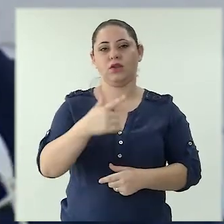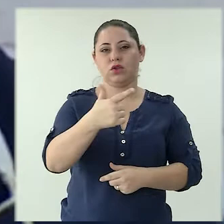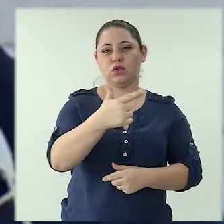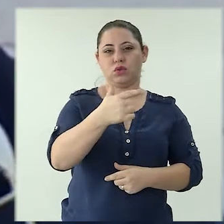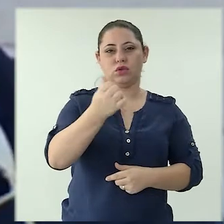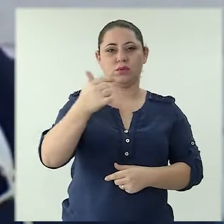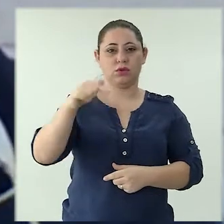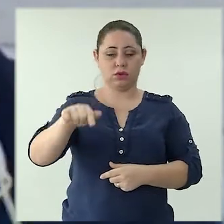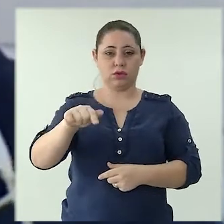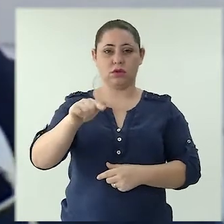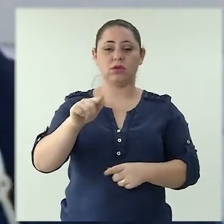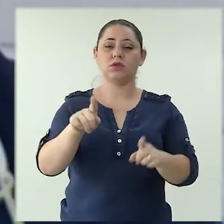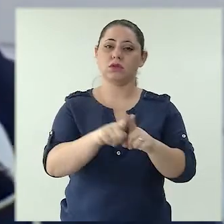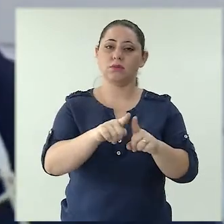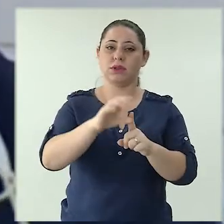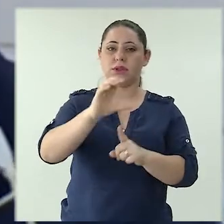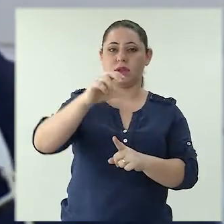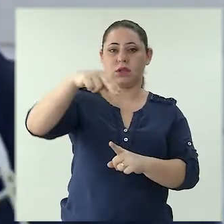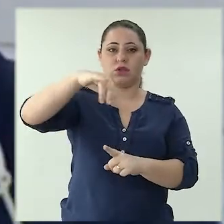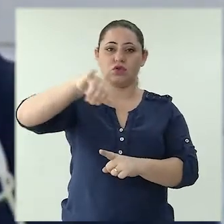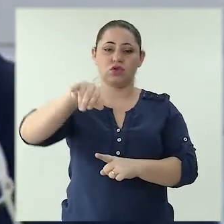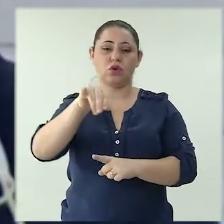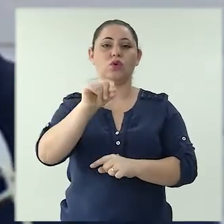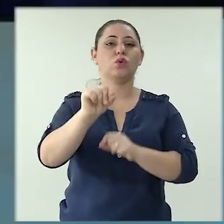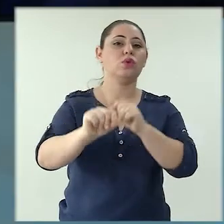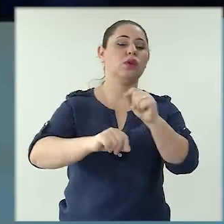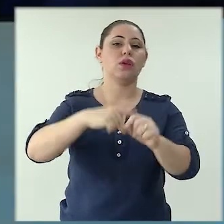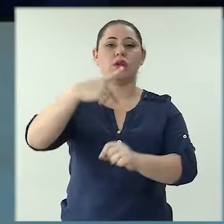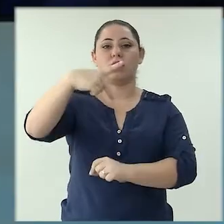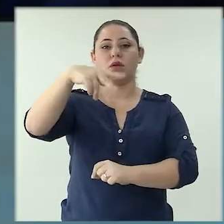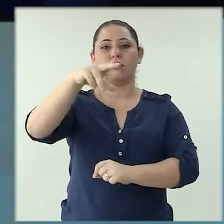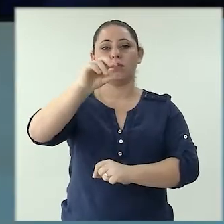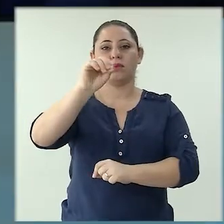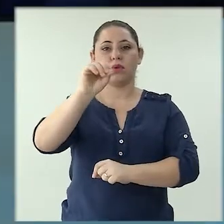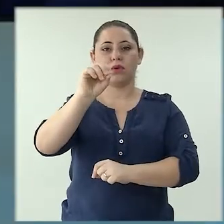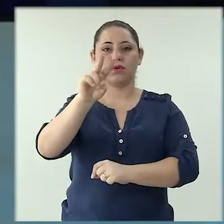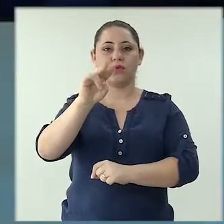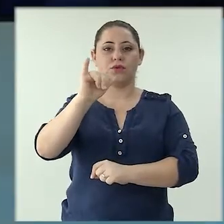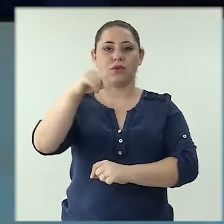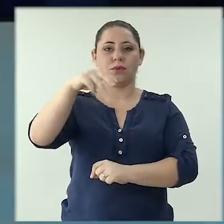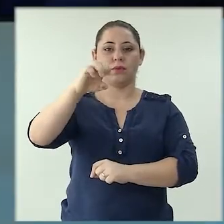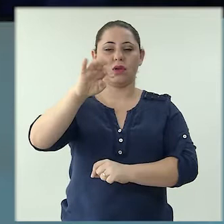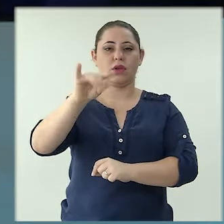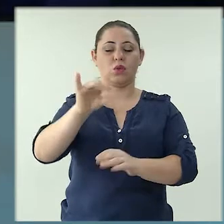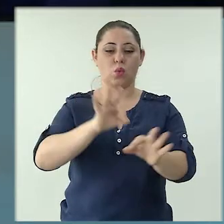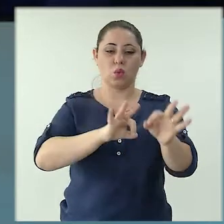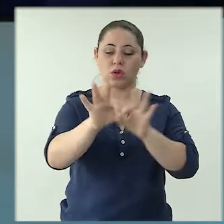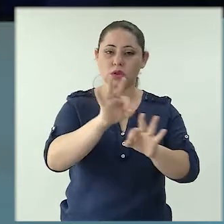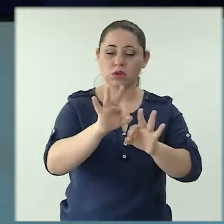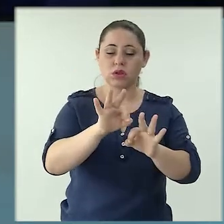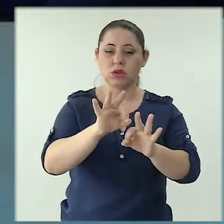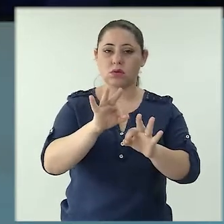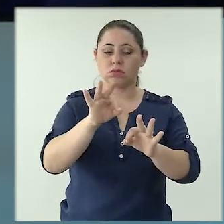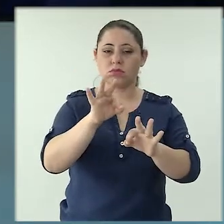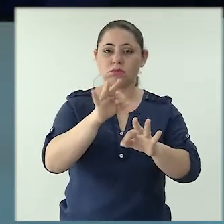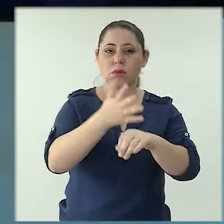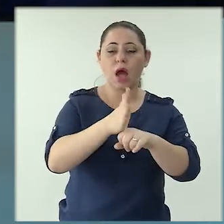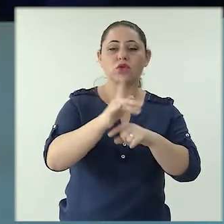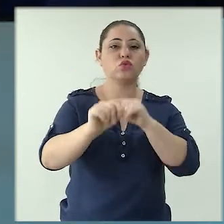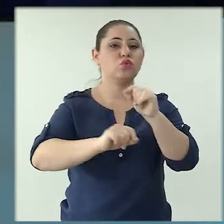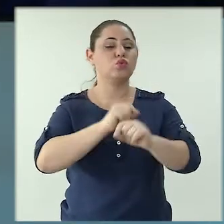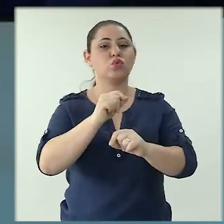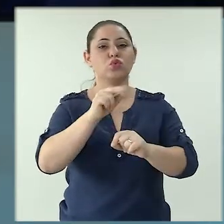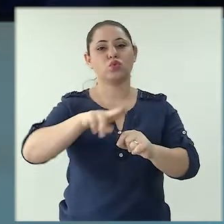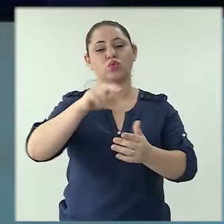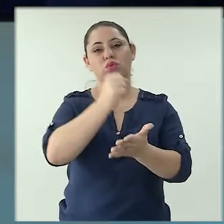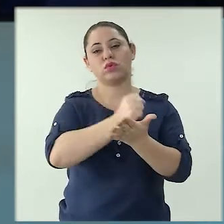também, o CNJ traz o que a gente chama de provimento, que é a regulamentação prática do uso capião nos cartórios.